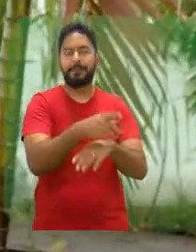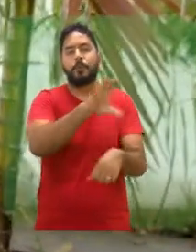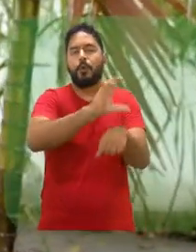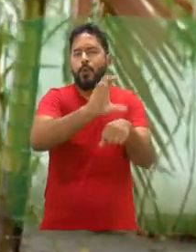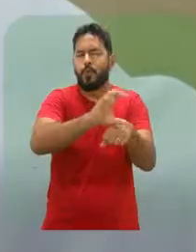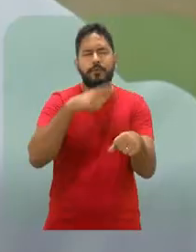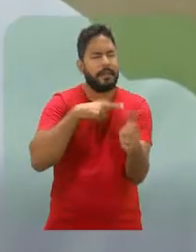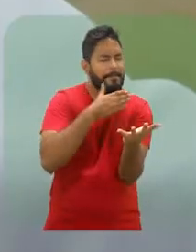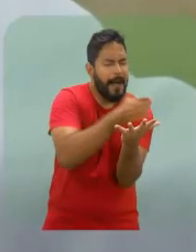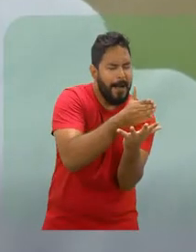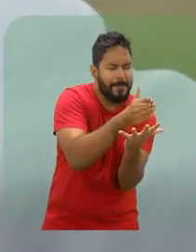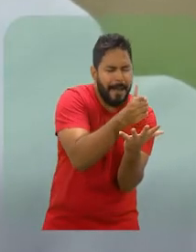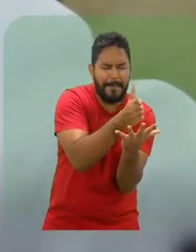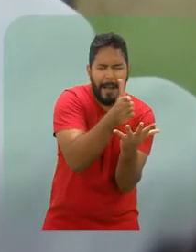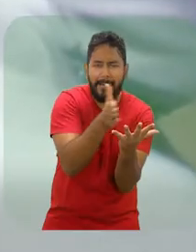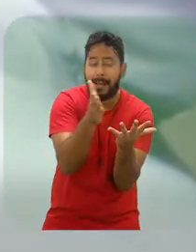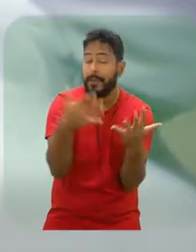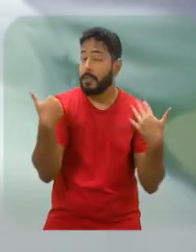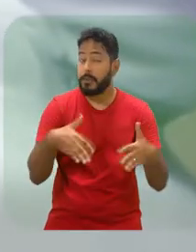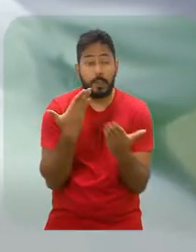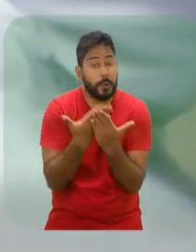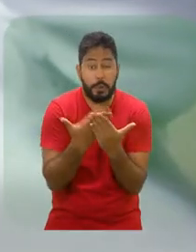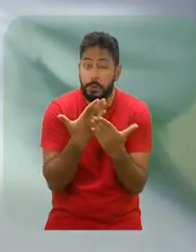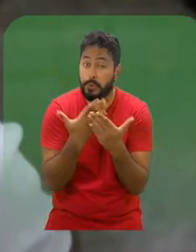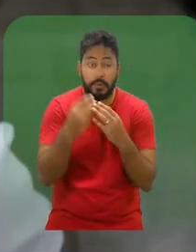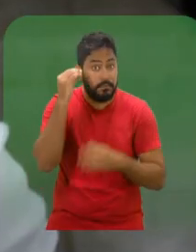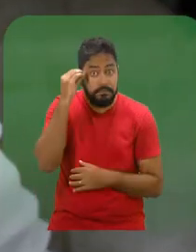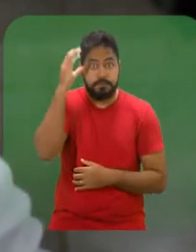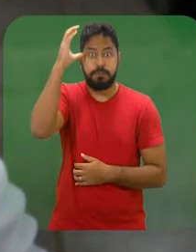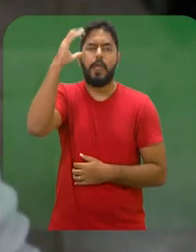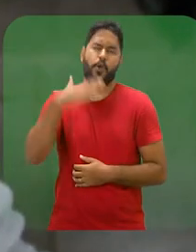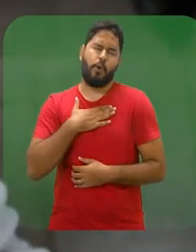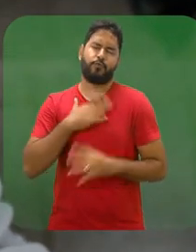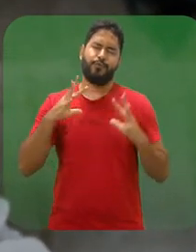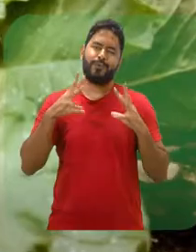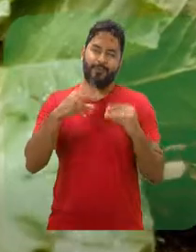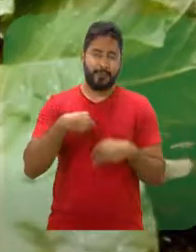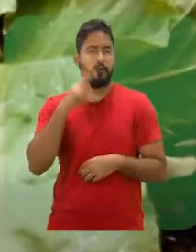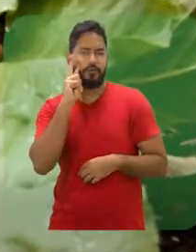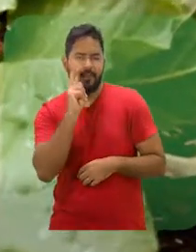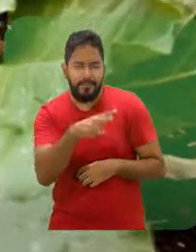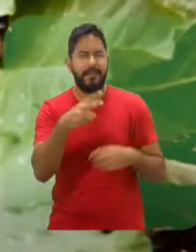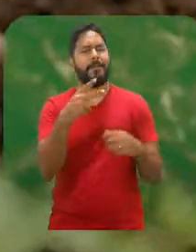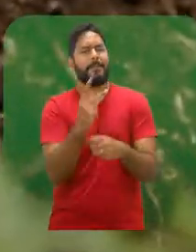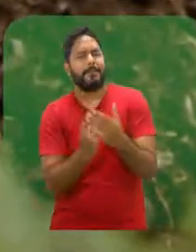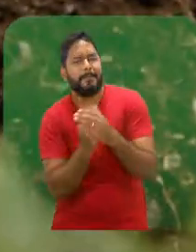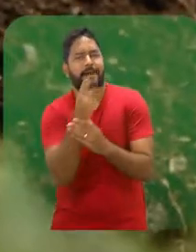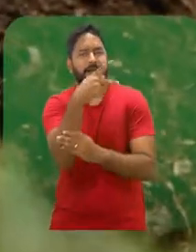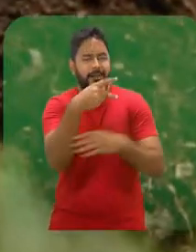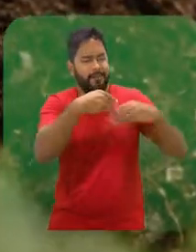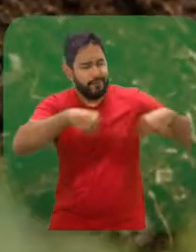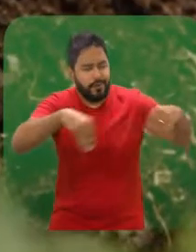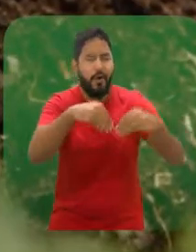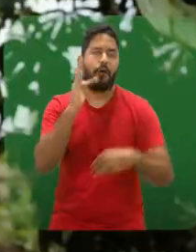bem misto em si, é um curso bem variado e a gente vê muita coisa. E eu gosto de ver tudo. Eu gosto da parte de plantas em si, da